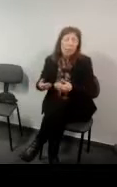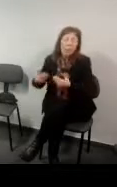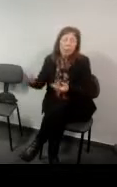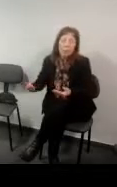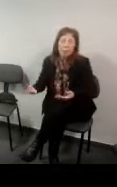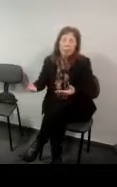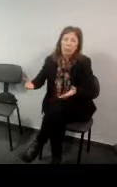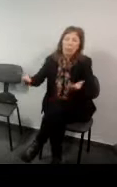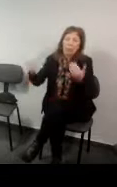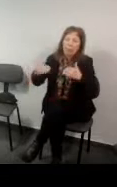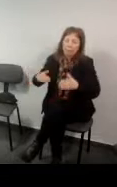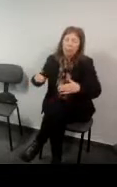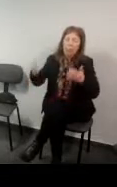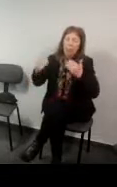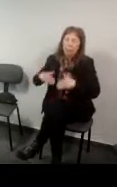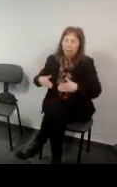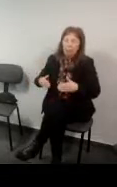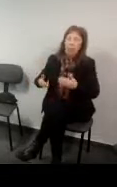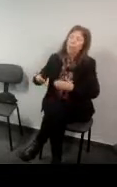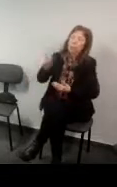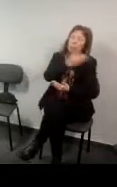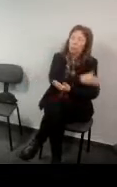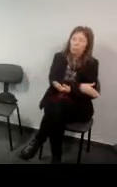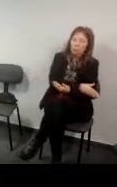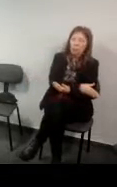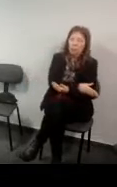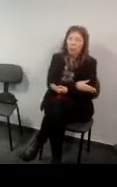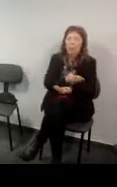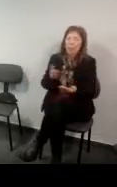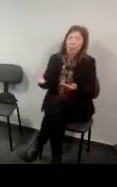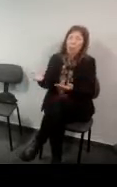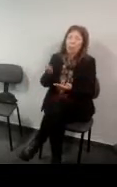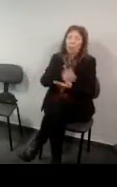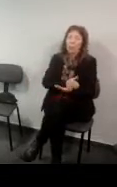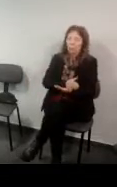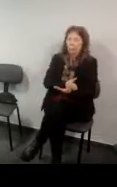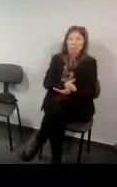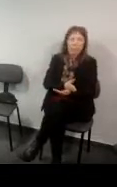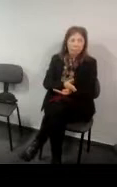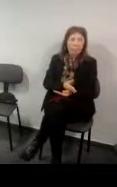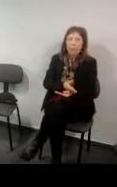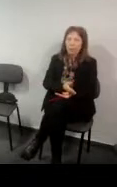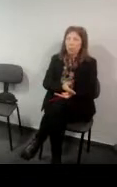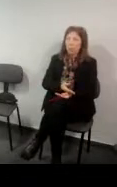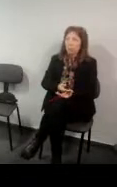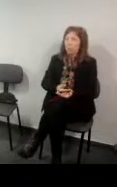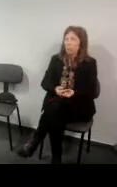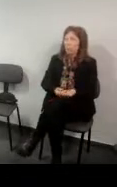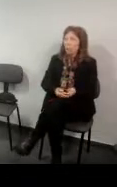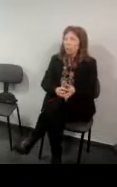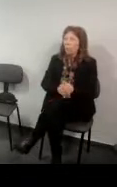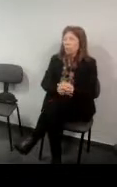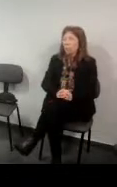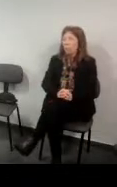doença é isso. Então, você trata, harmoniza e vai cuidar, vai ver o que ele está... Primeiro, alguns